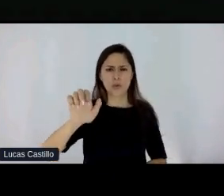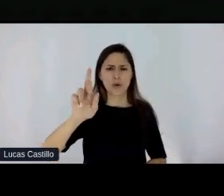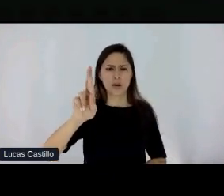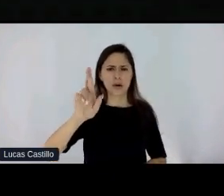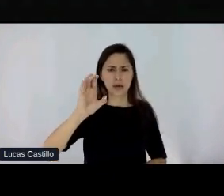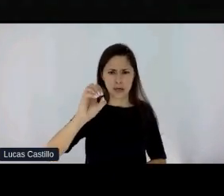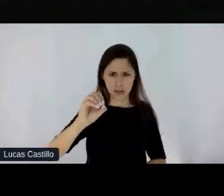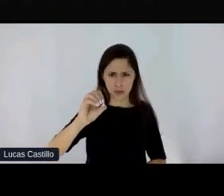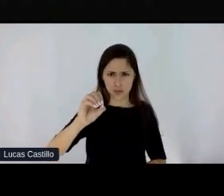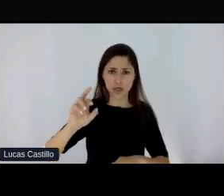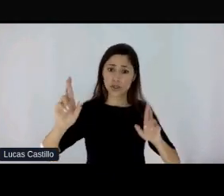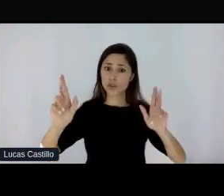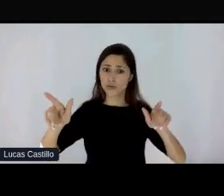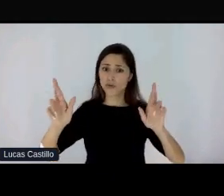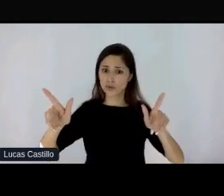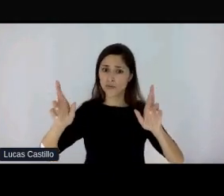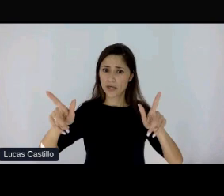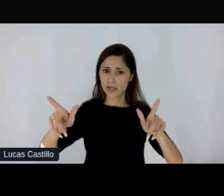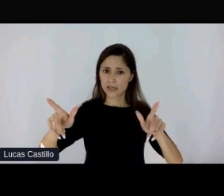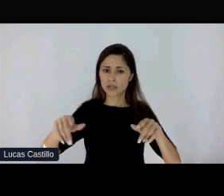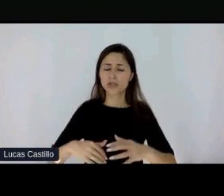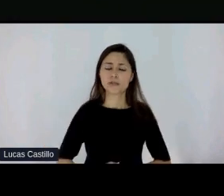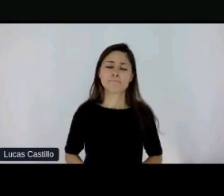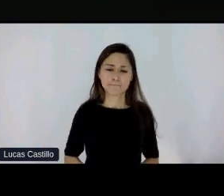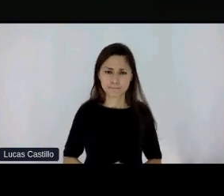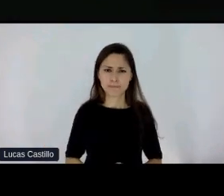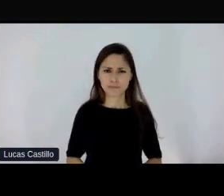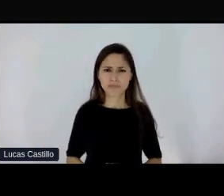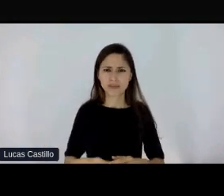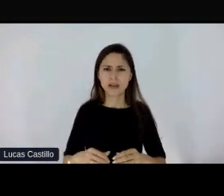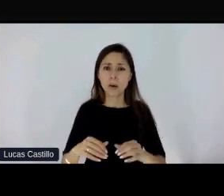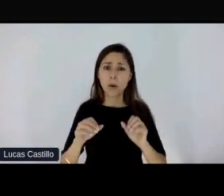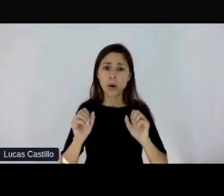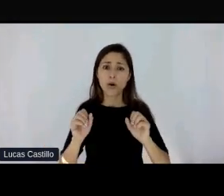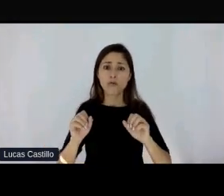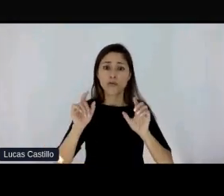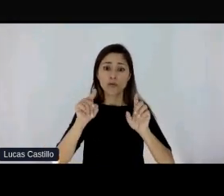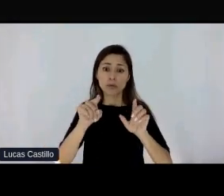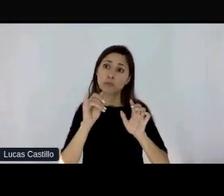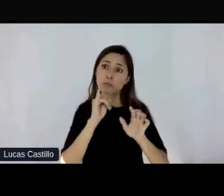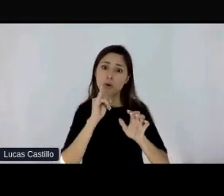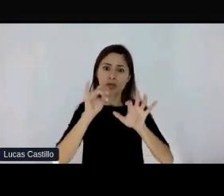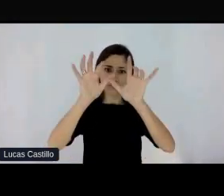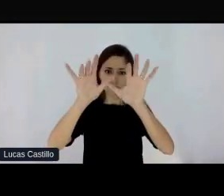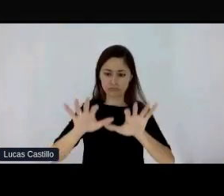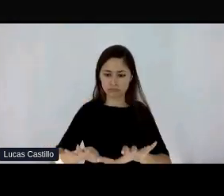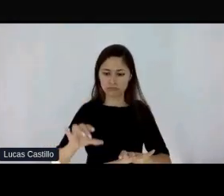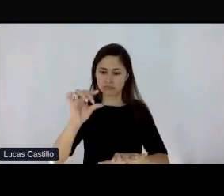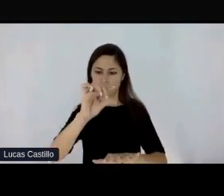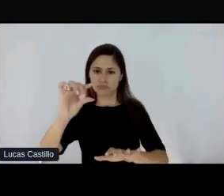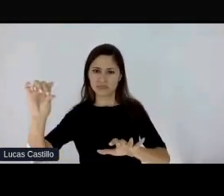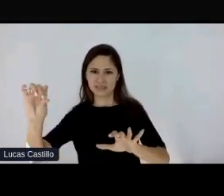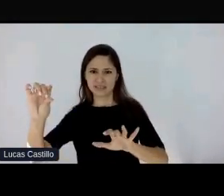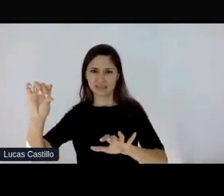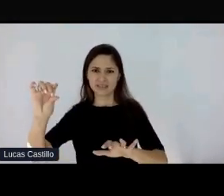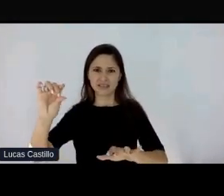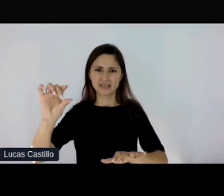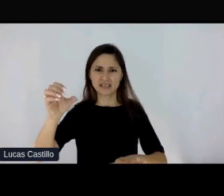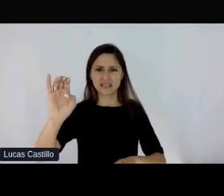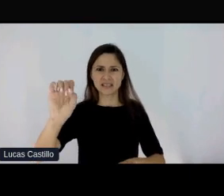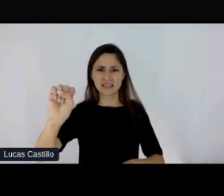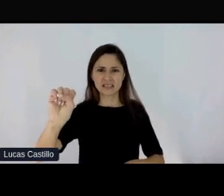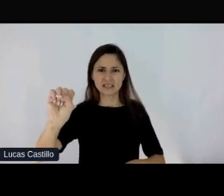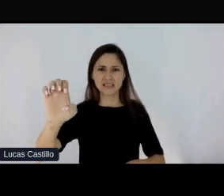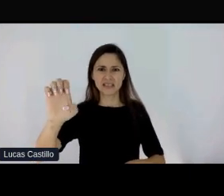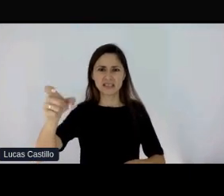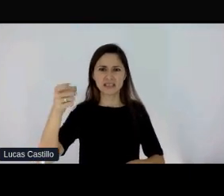sexual. Tá? Assim como gênero não tem nada a ver com sexo e orientação sexual também. Então, muitas vezes